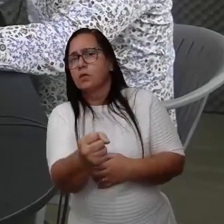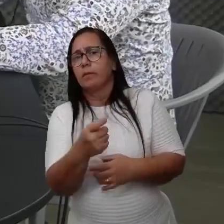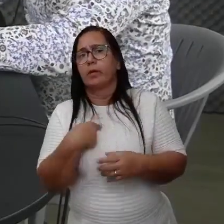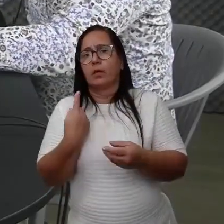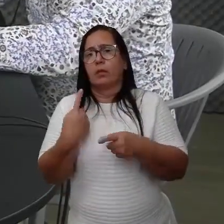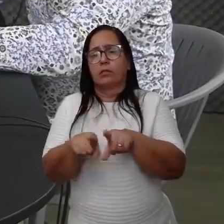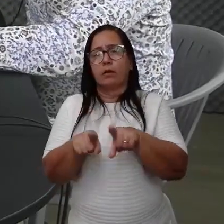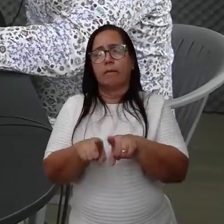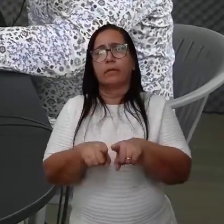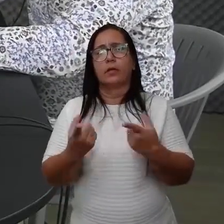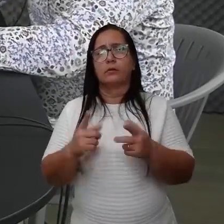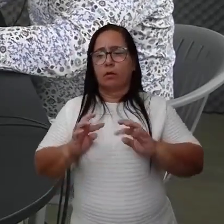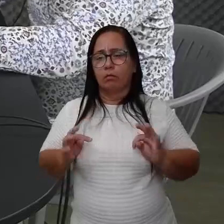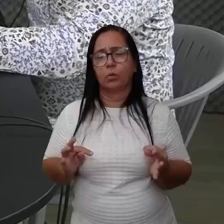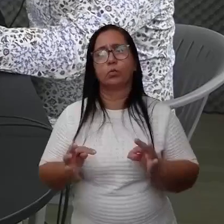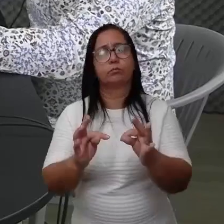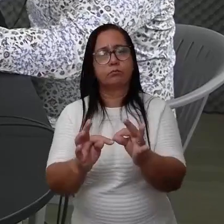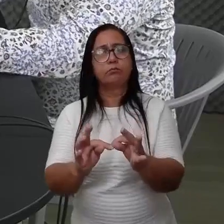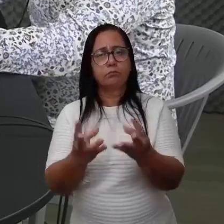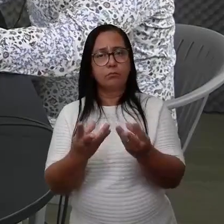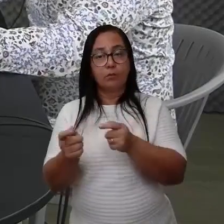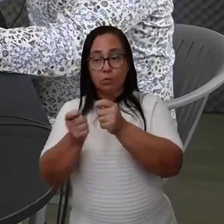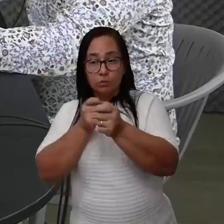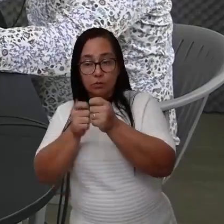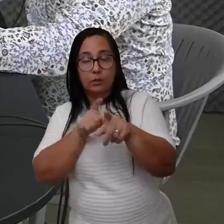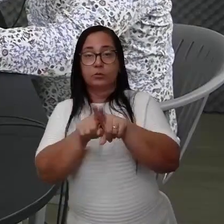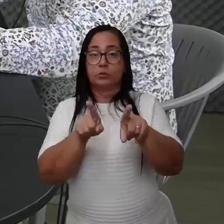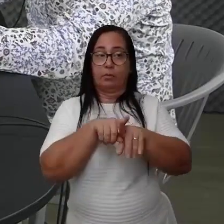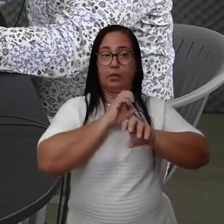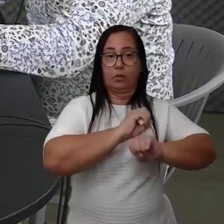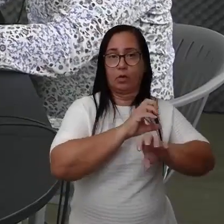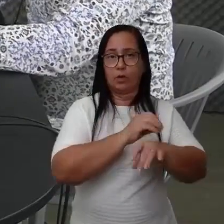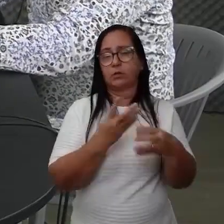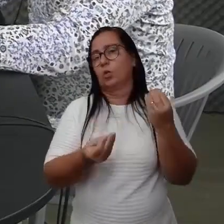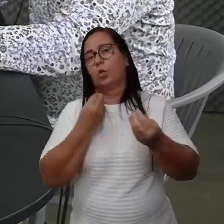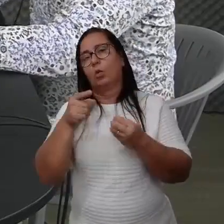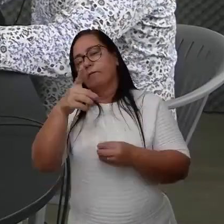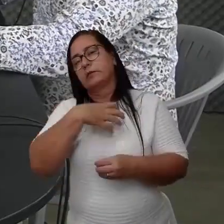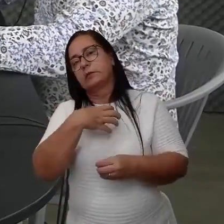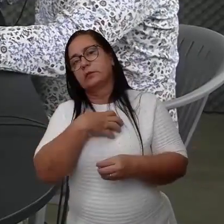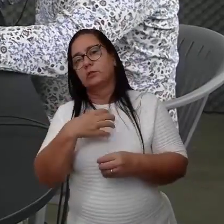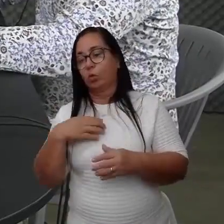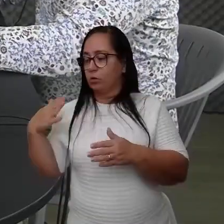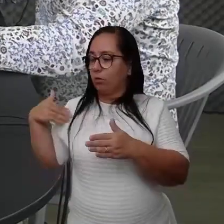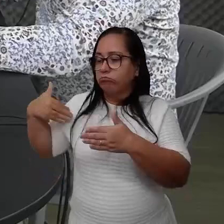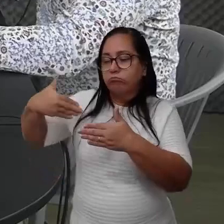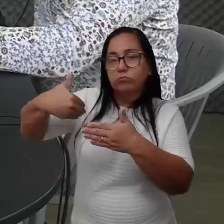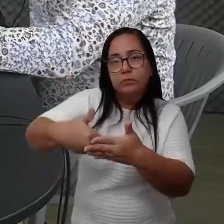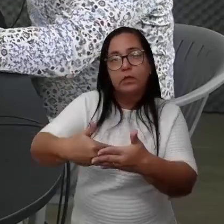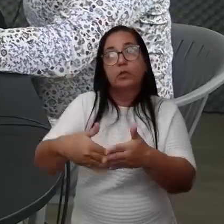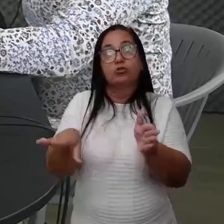aí nessa, tanto no jornalismo quanto na educação? Como foi para vocês essa coisa